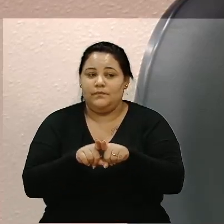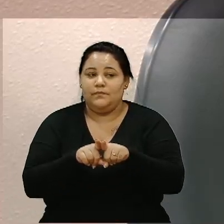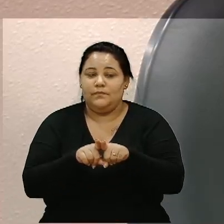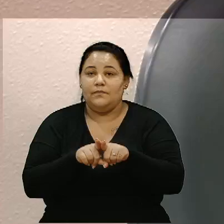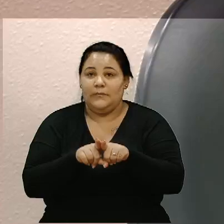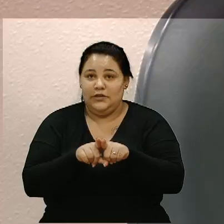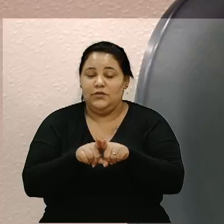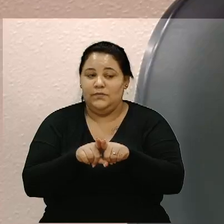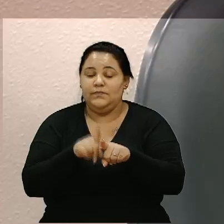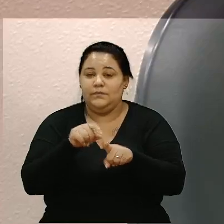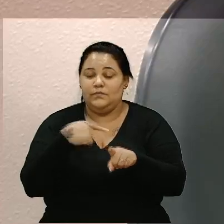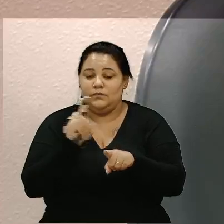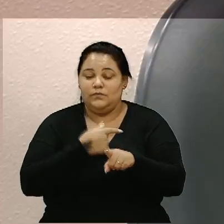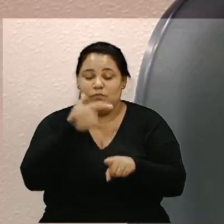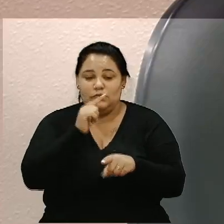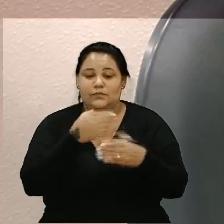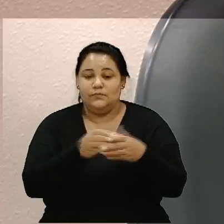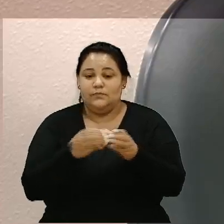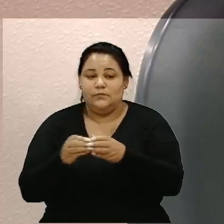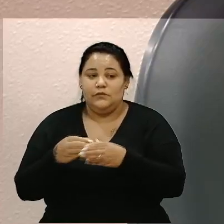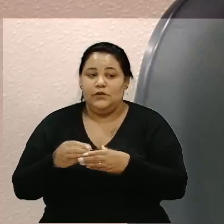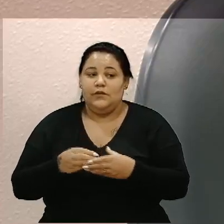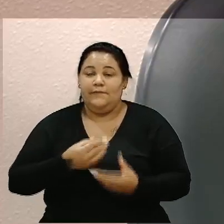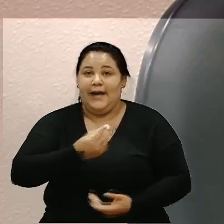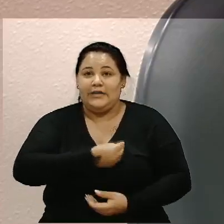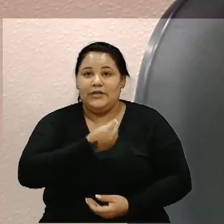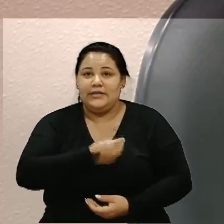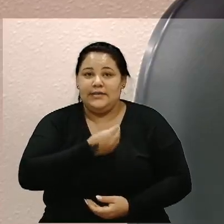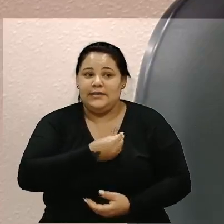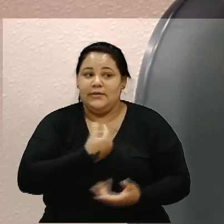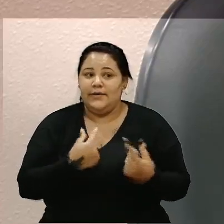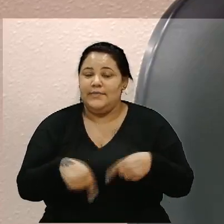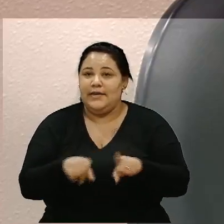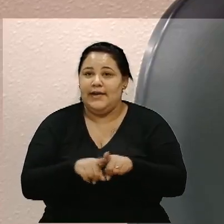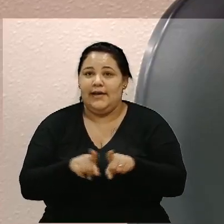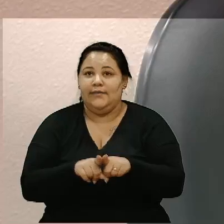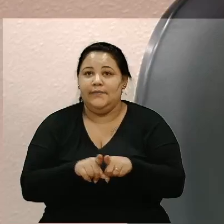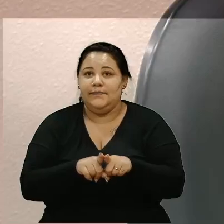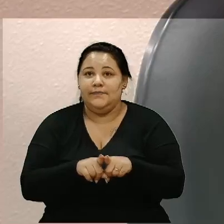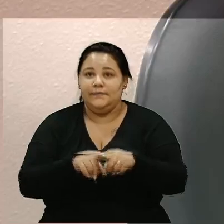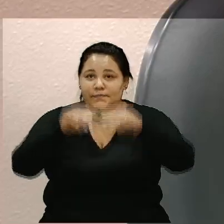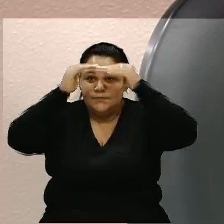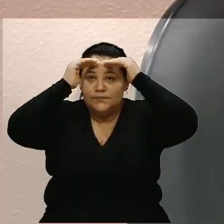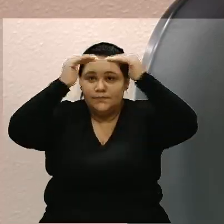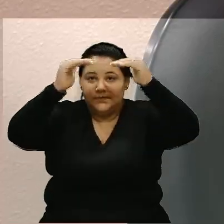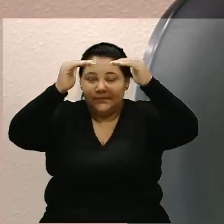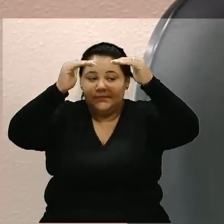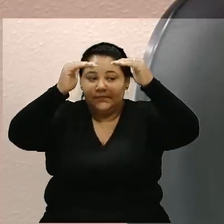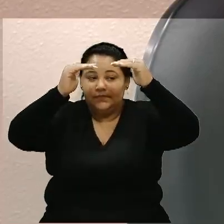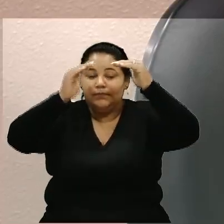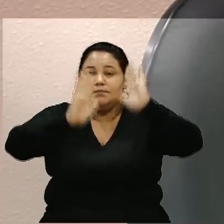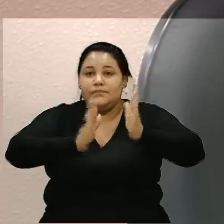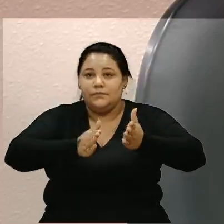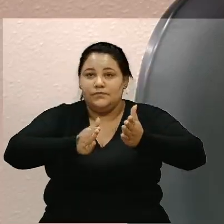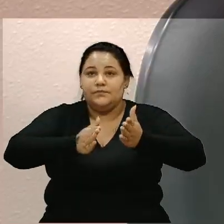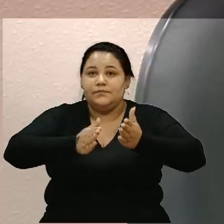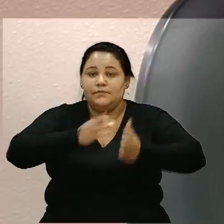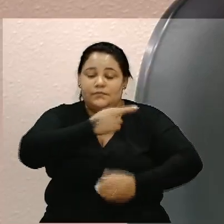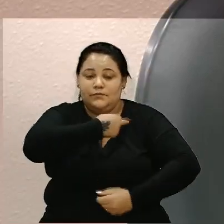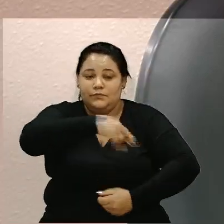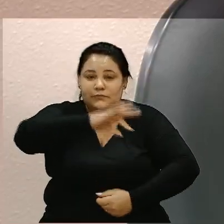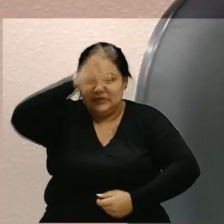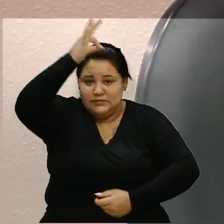conseguíssemos viver em harmonia, respeitando as religiões de matriz africana, respeitando a religião espírita, a religião